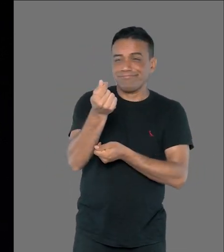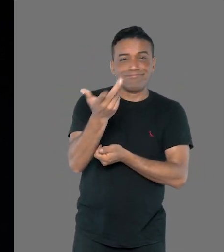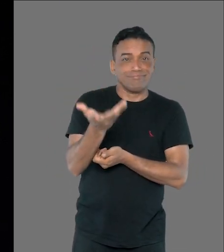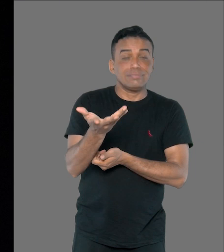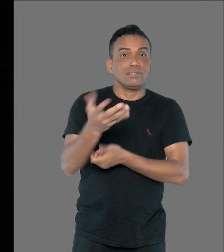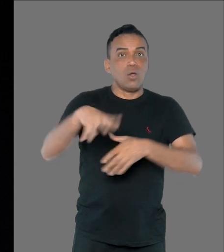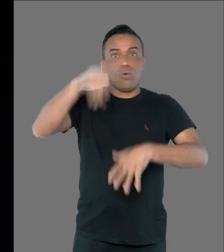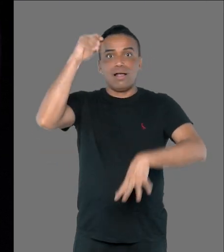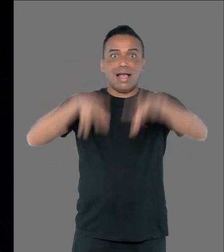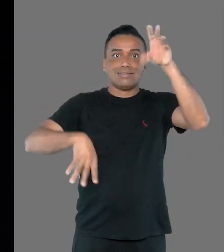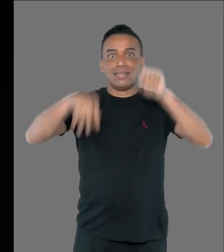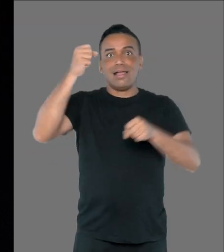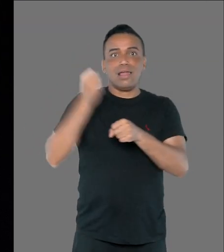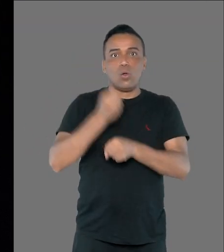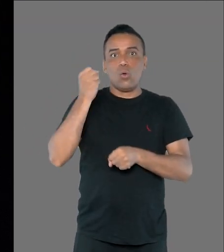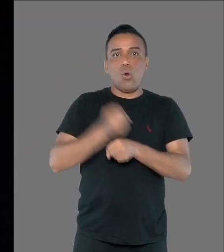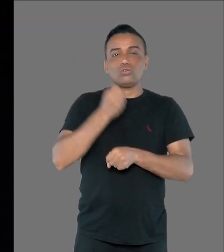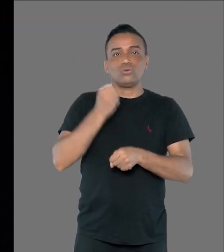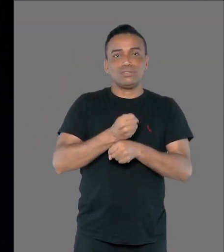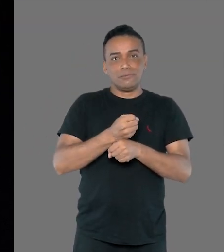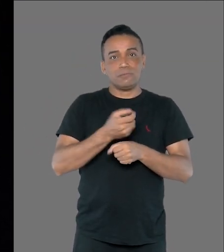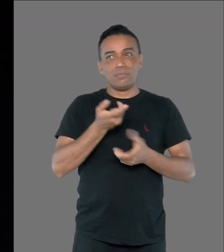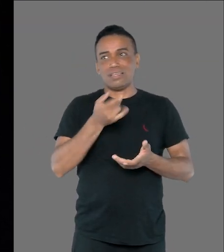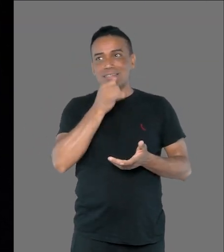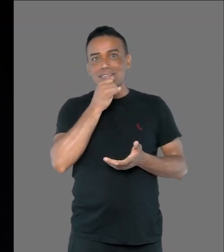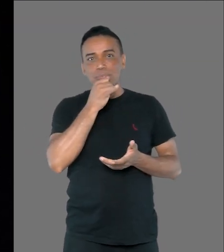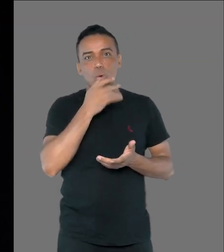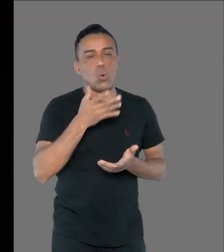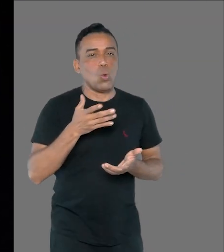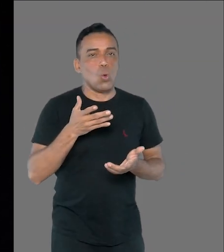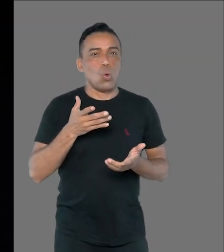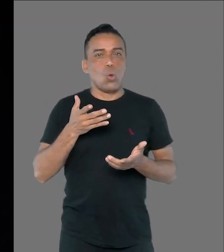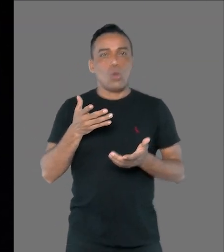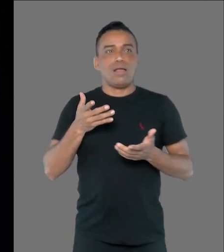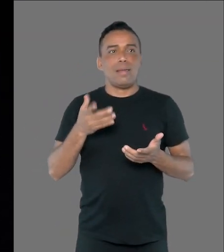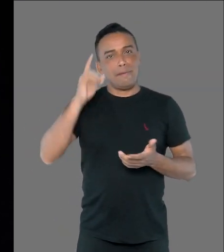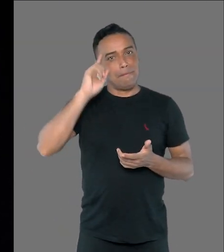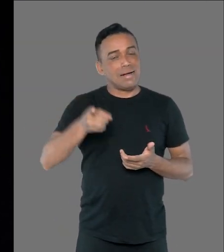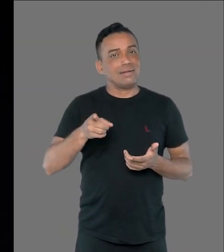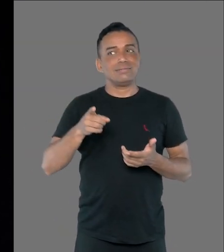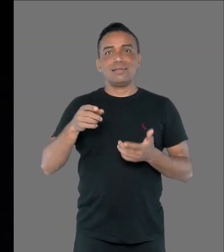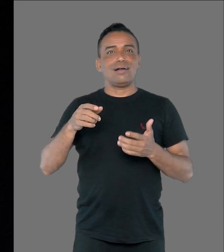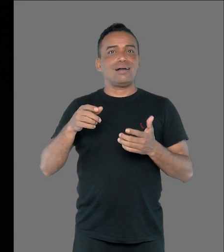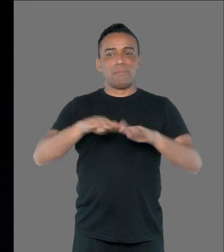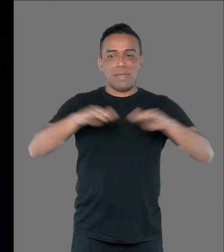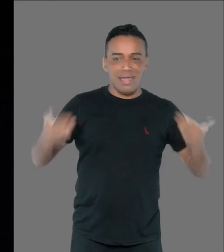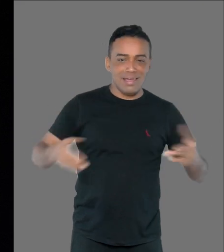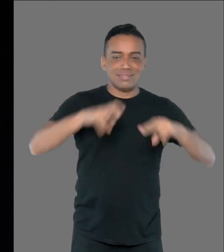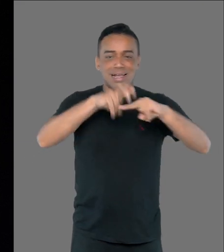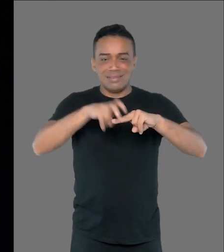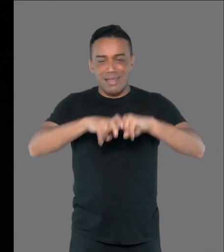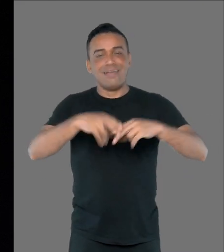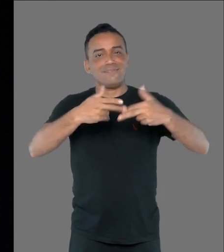O castelo é construído, só é reconstruído um pouquinho, né? Eles mandam buscar os móveis no Brasil, enfim, eles têm